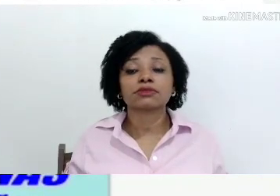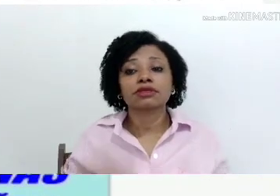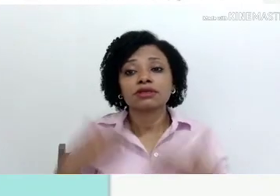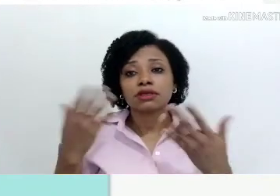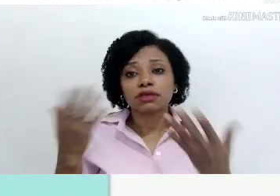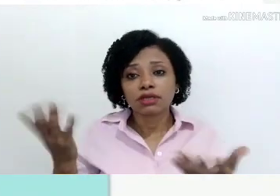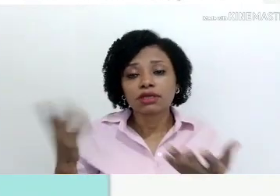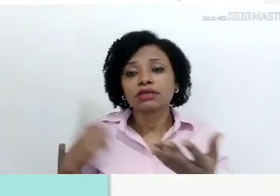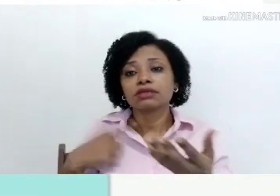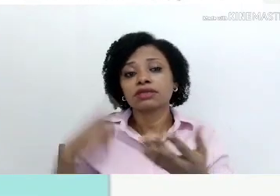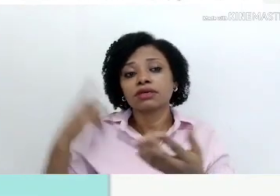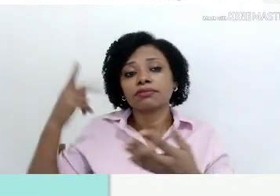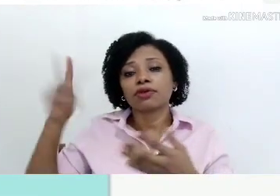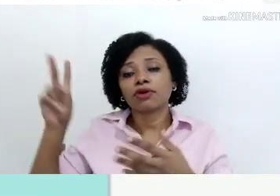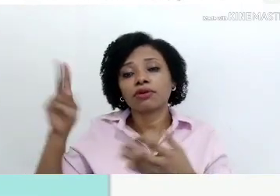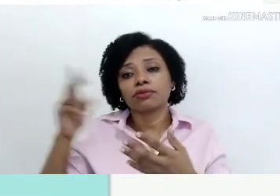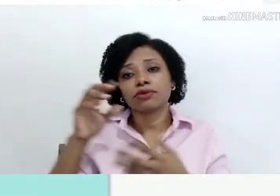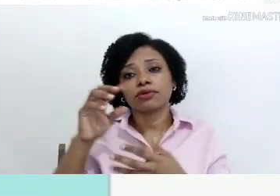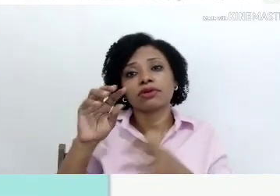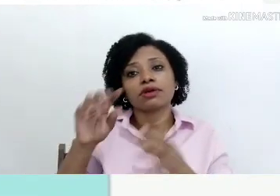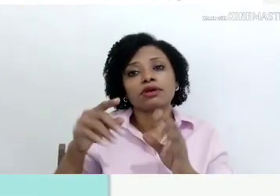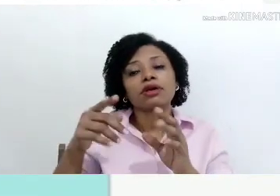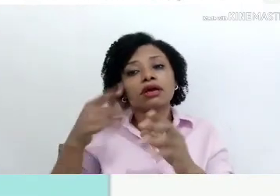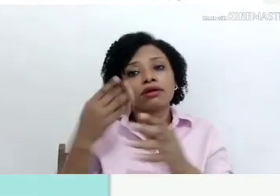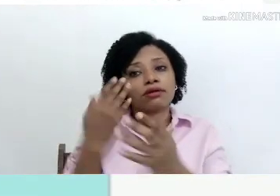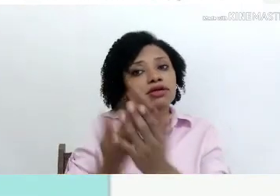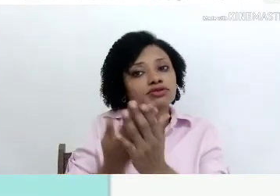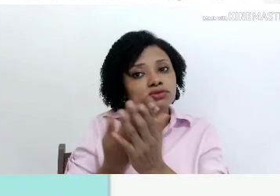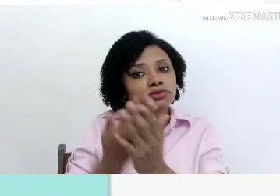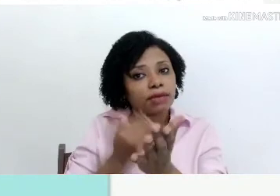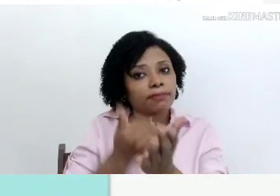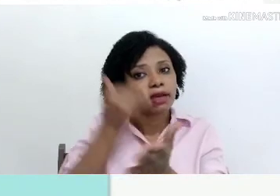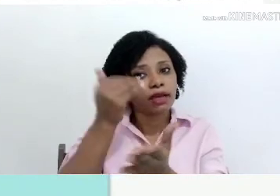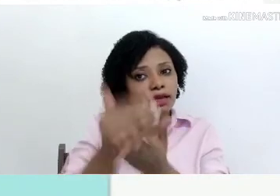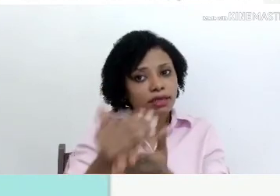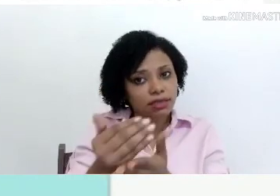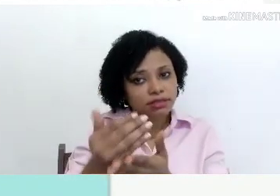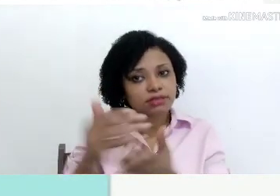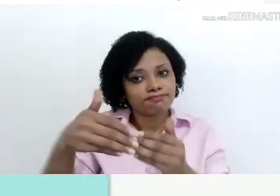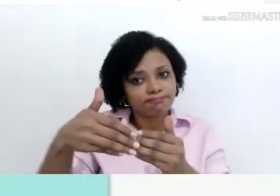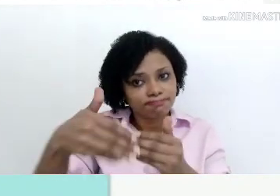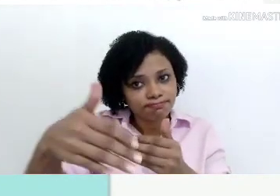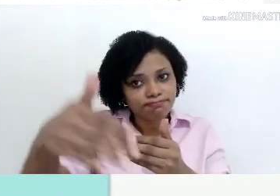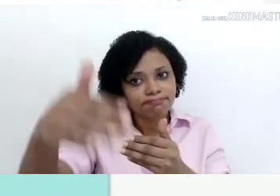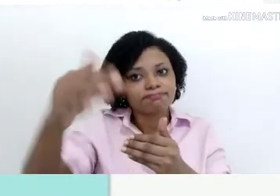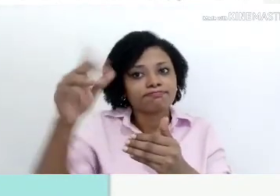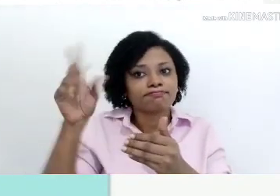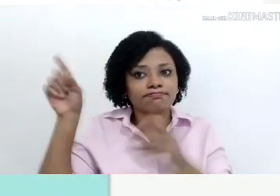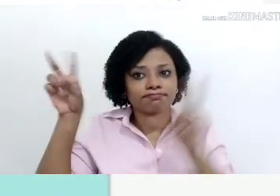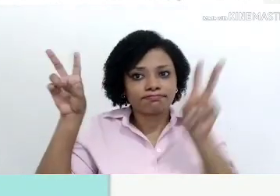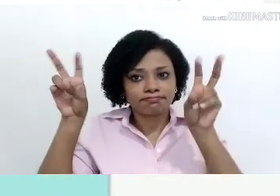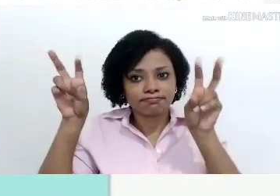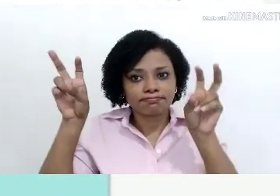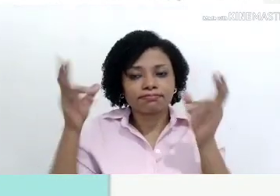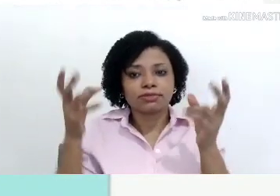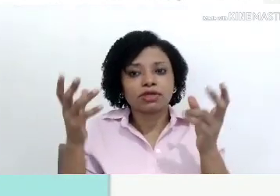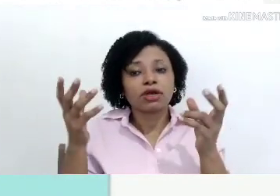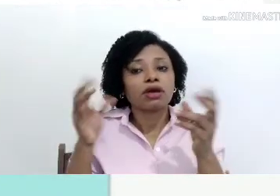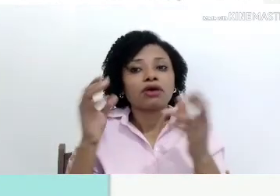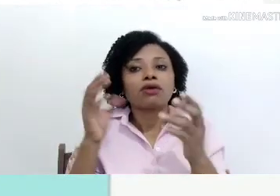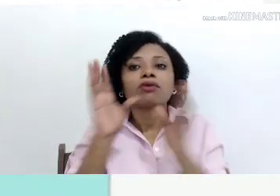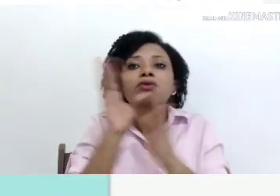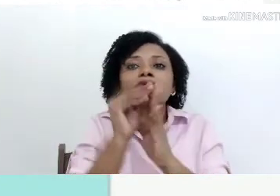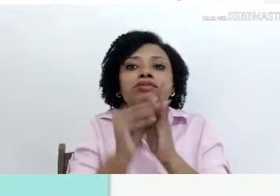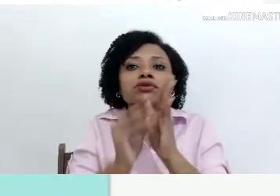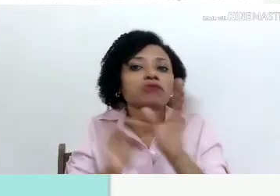nas entalpias das reações e a gente vai estudar isso aqui mais para frente, tá? Em relação ao nosso conteúdo de hoje, é só isso aqui. Eu